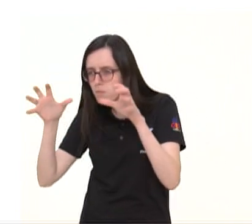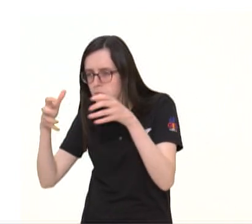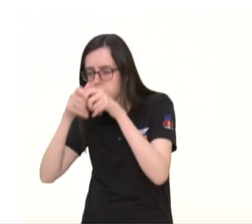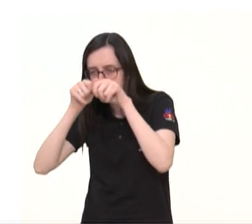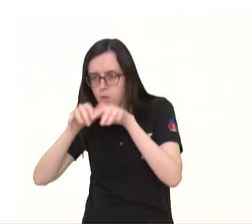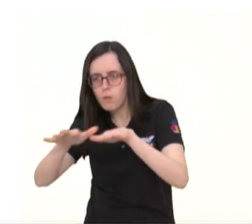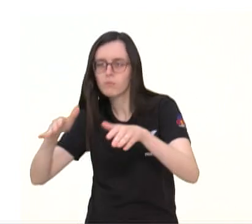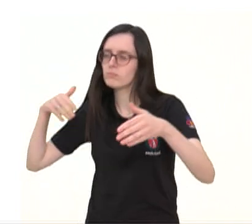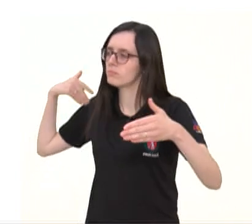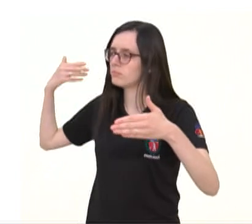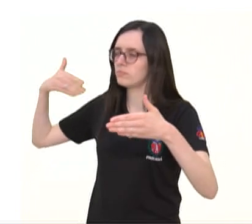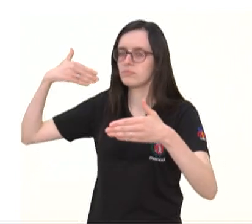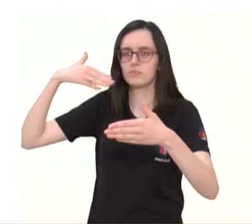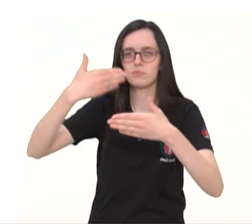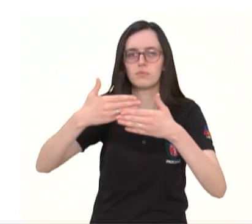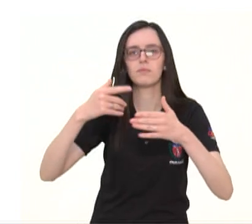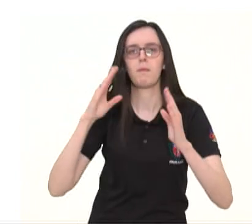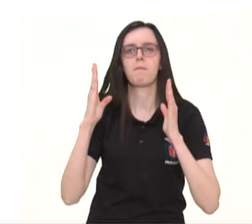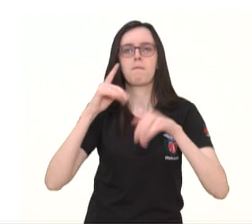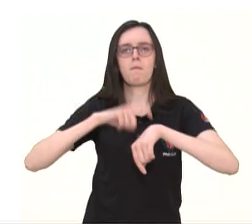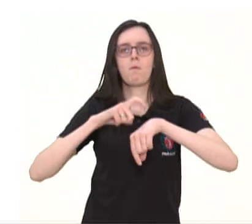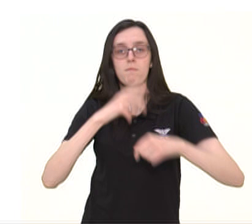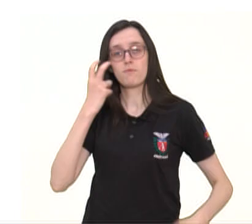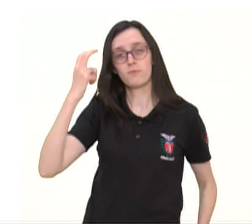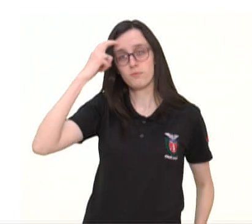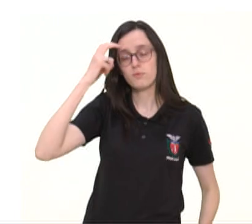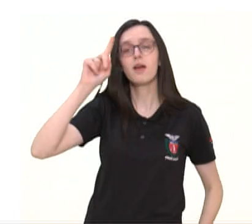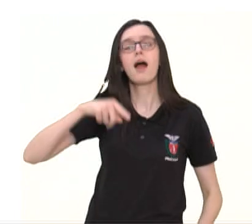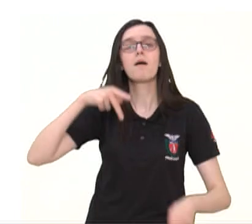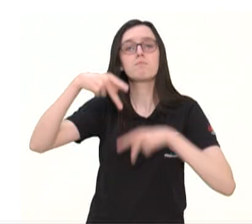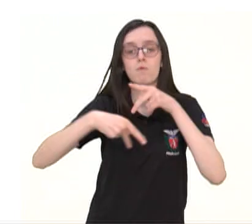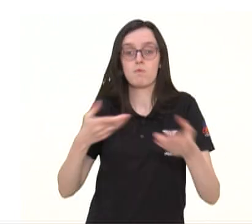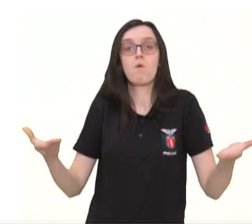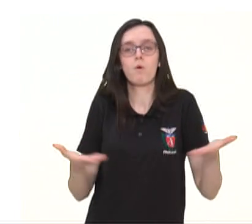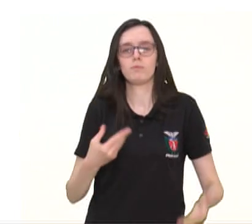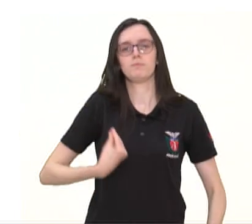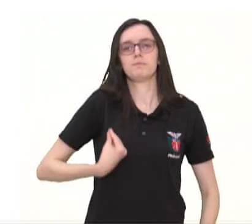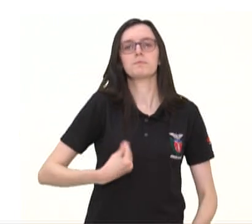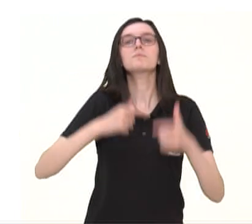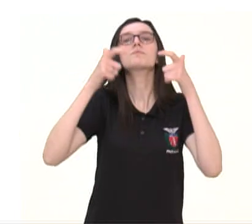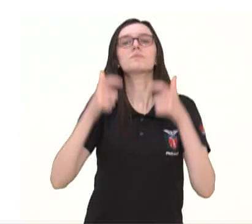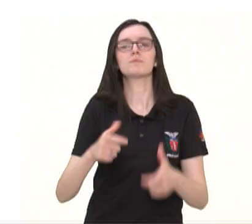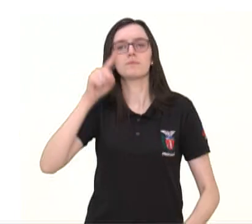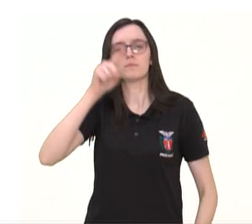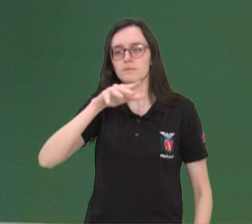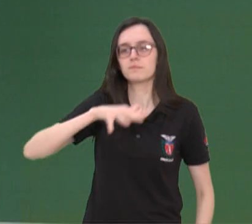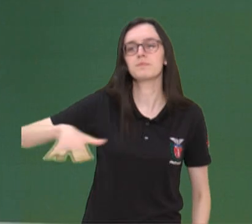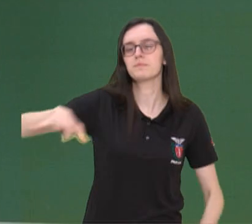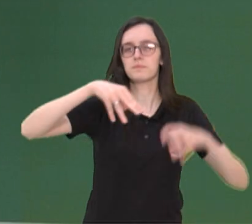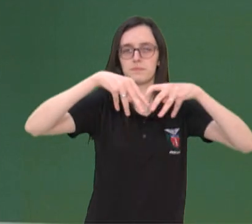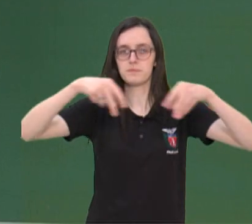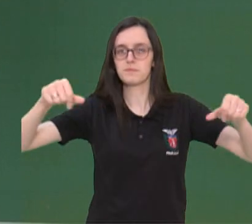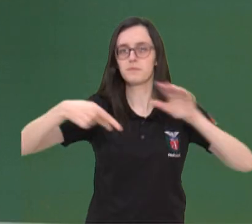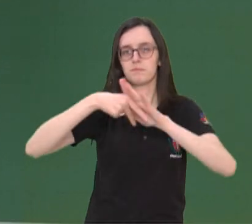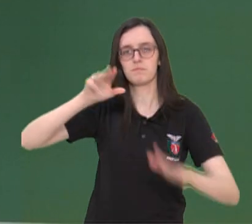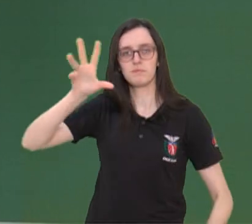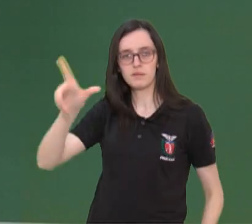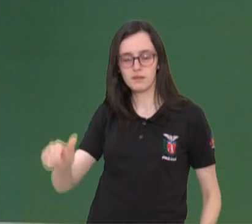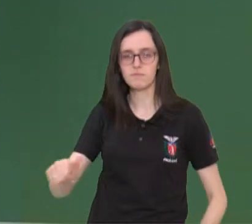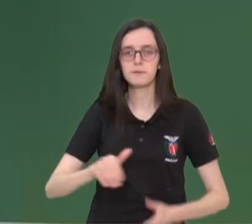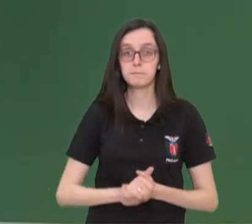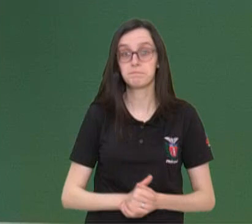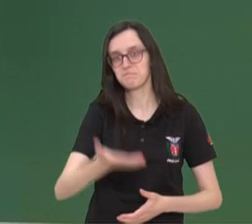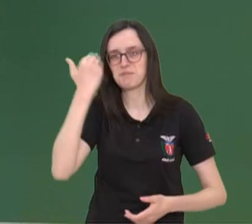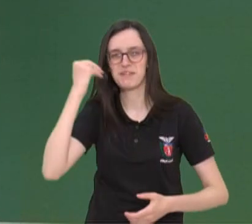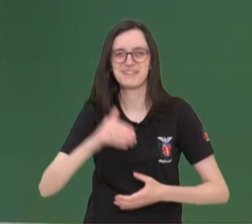aí por momentos culturais de povos que hoje habitam aquele espaço territorial do continente africano.